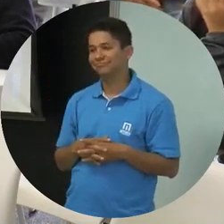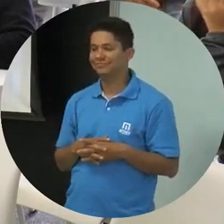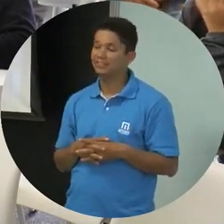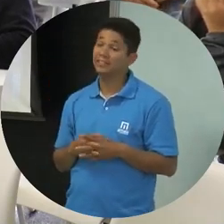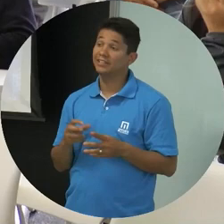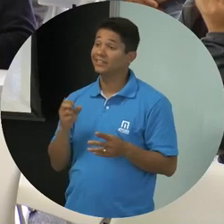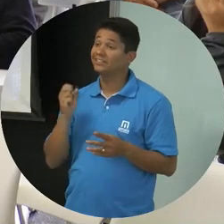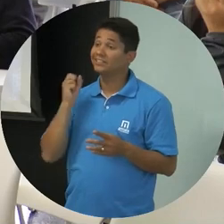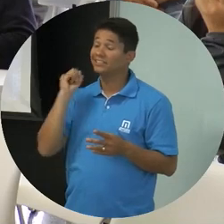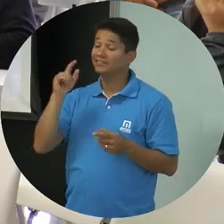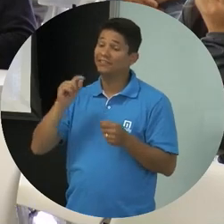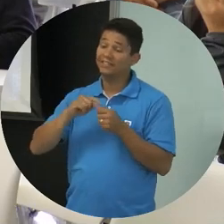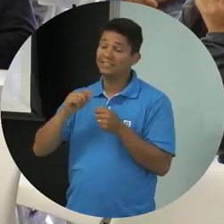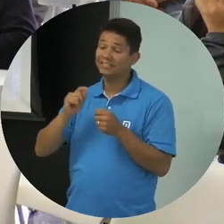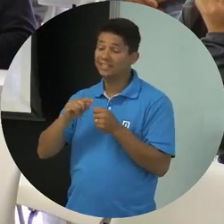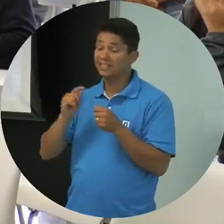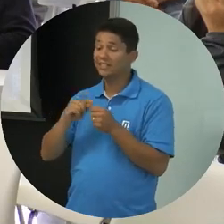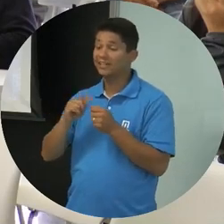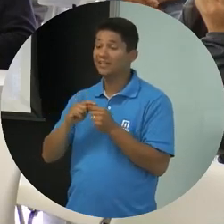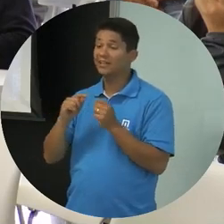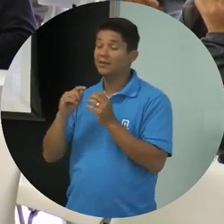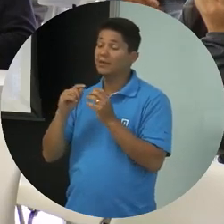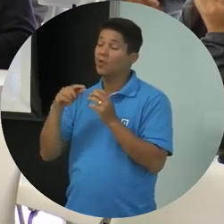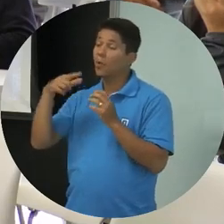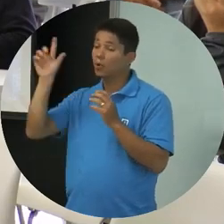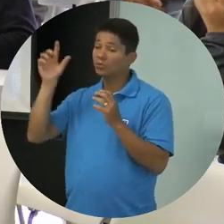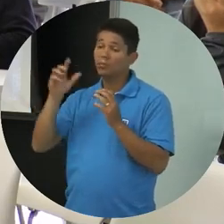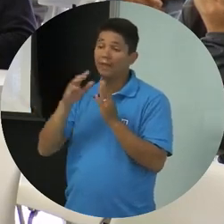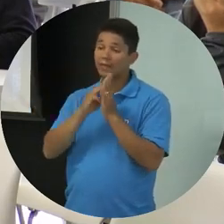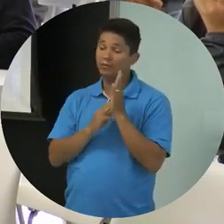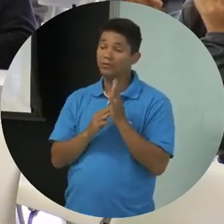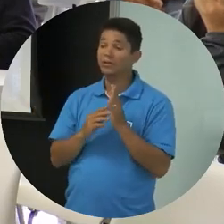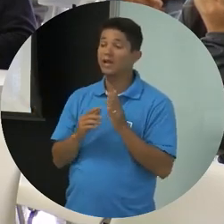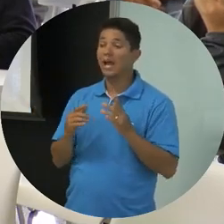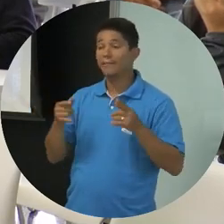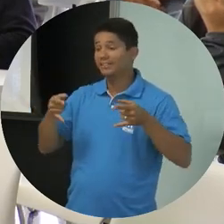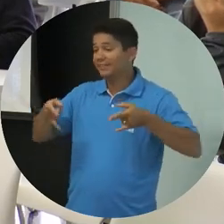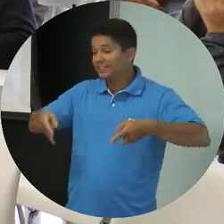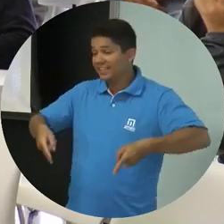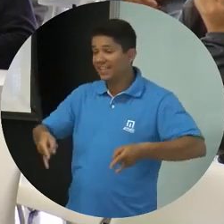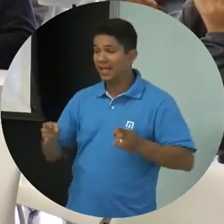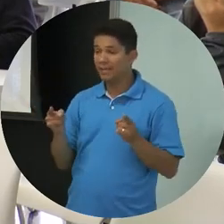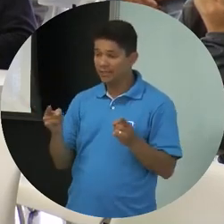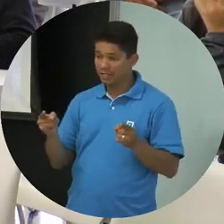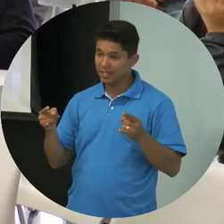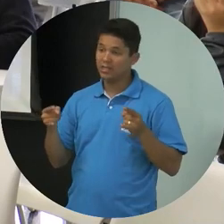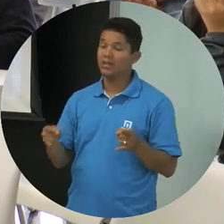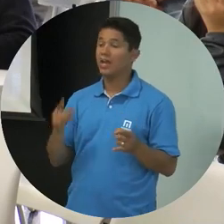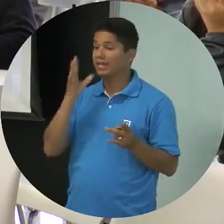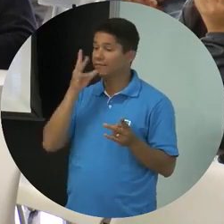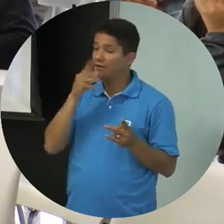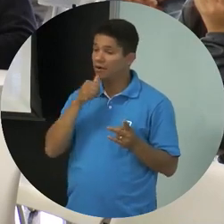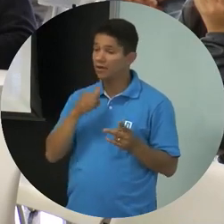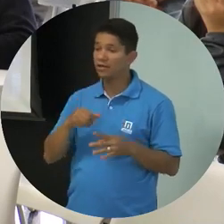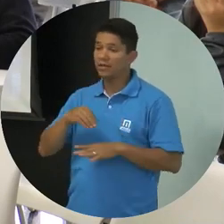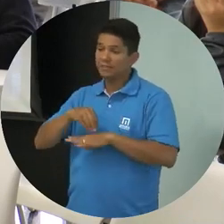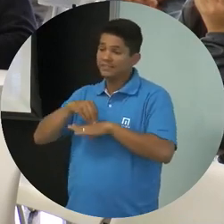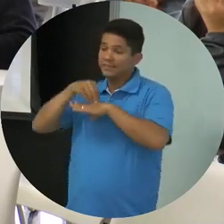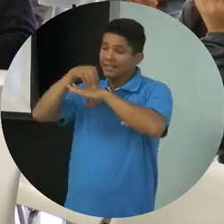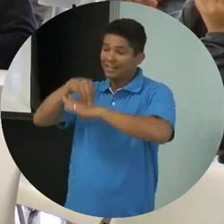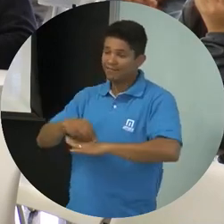você vai ter que mobilizar um andaime, você vai colocar uma plataforma aérea ali, e às vezes não tem esse acesso.